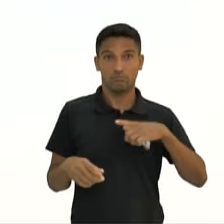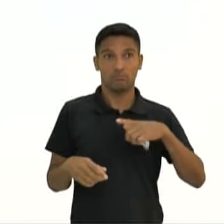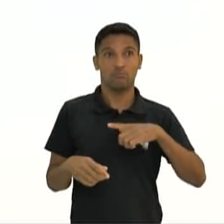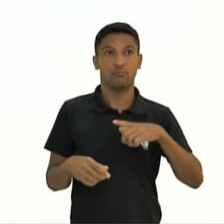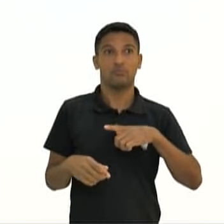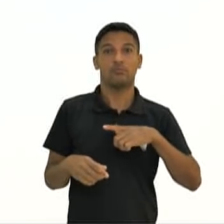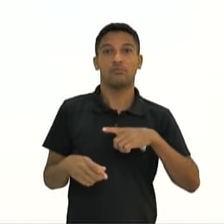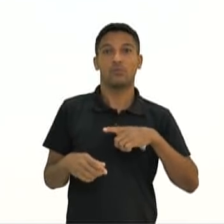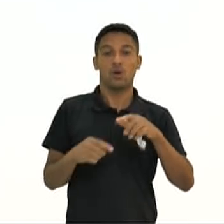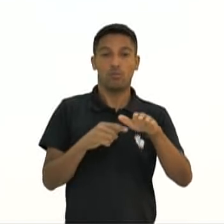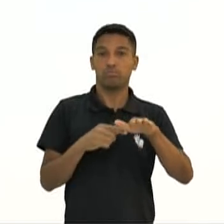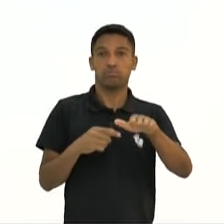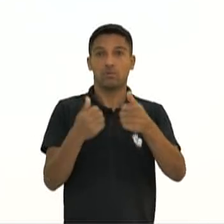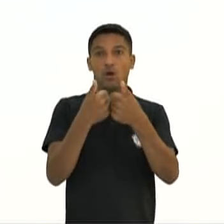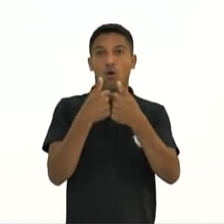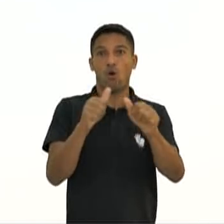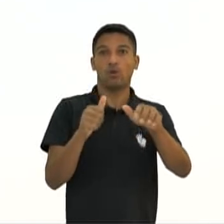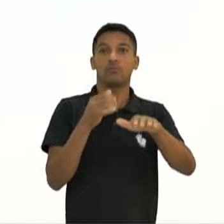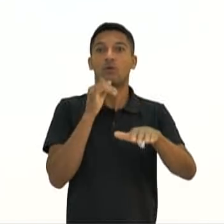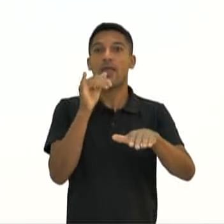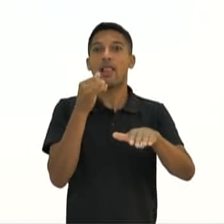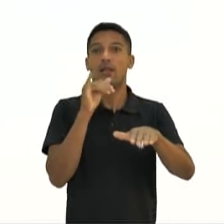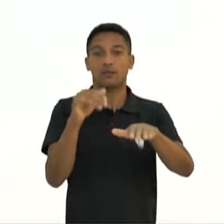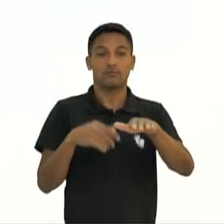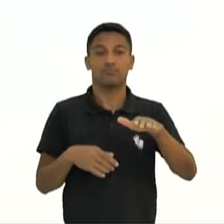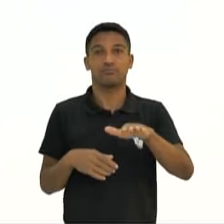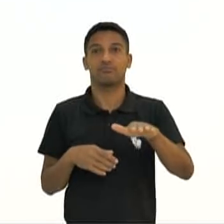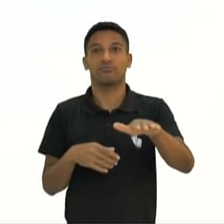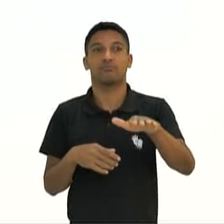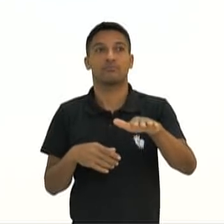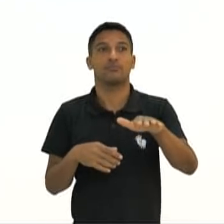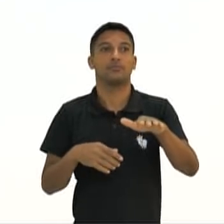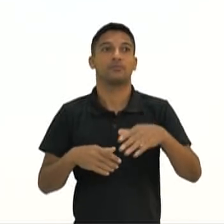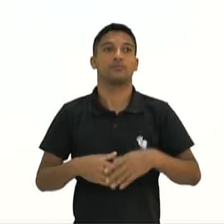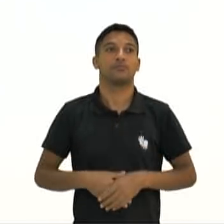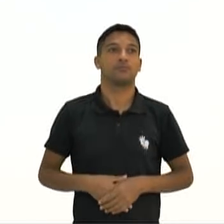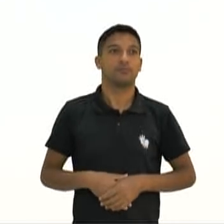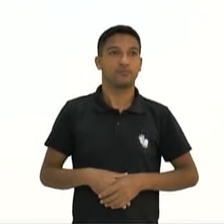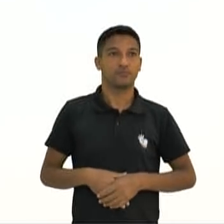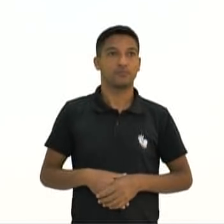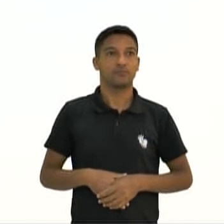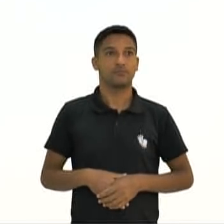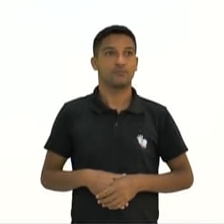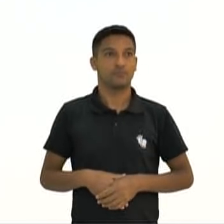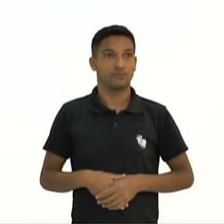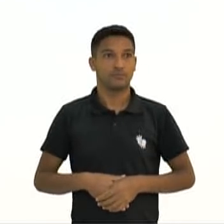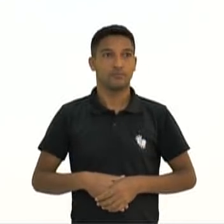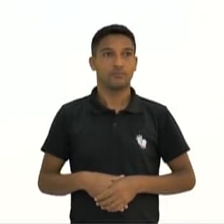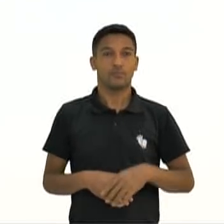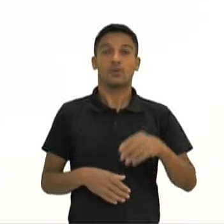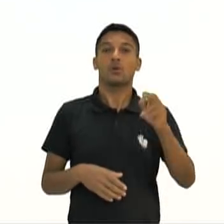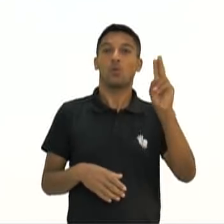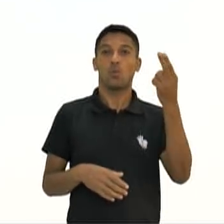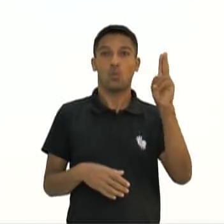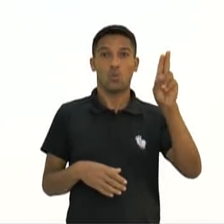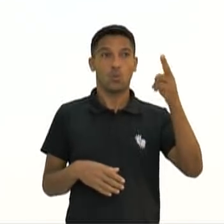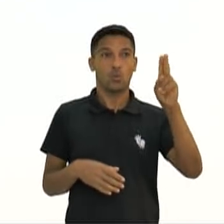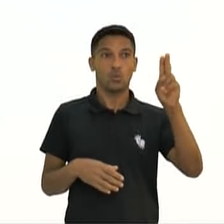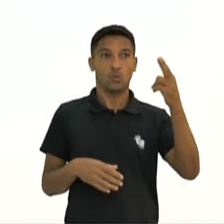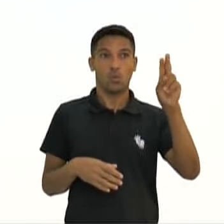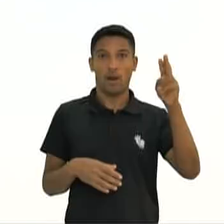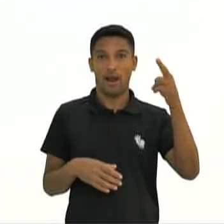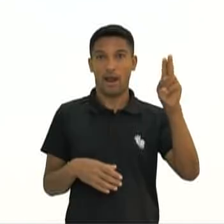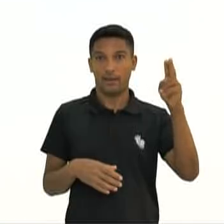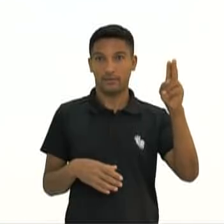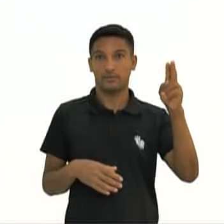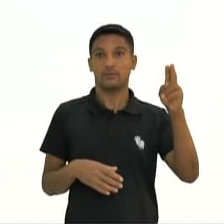elétrica distribuída, que também é uma problemática, a facilidade de acesso à recarga elétrica, que nós não temos acesso de